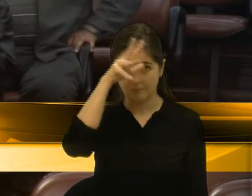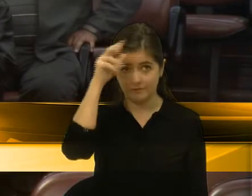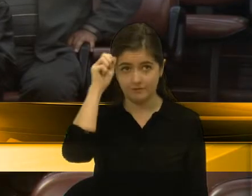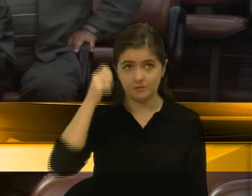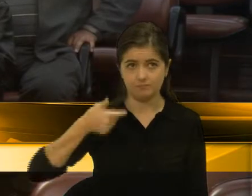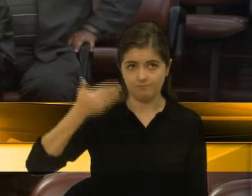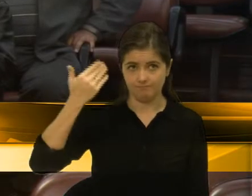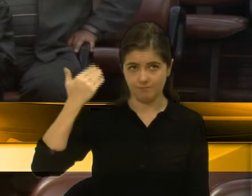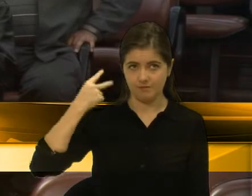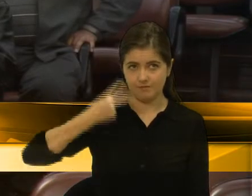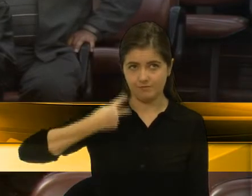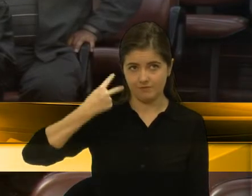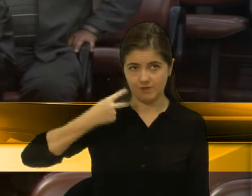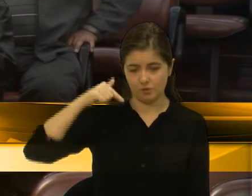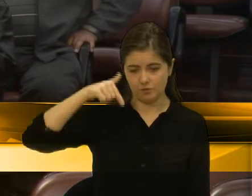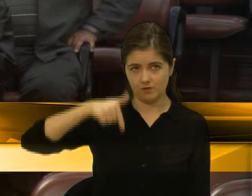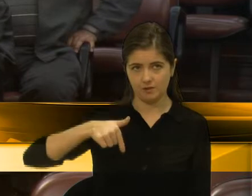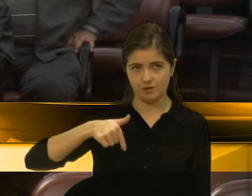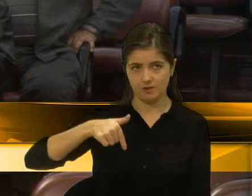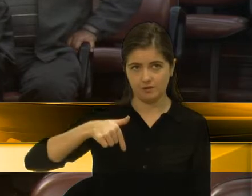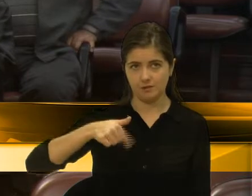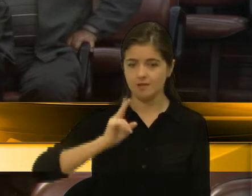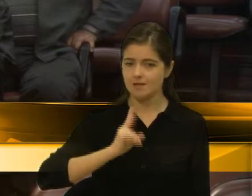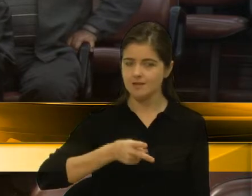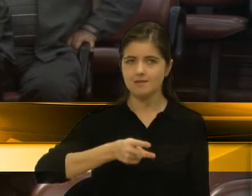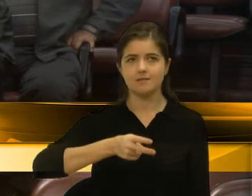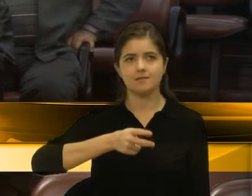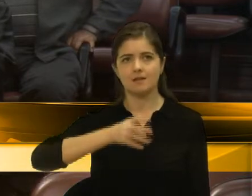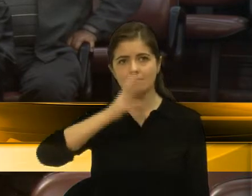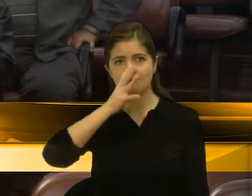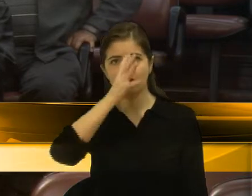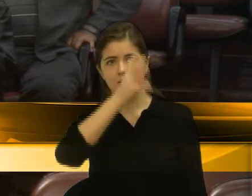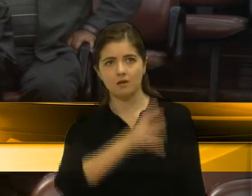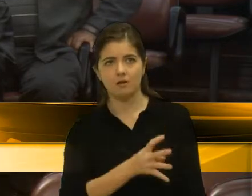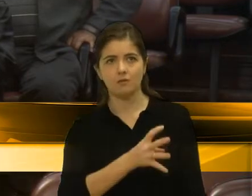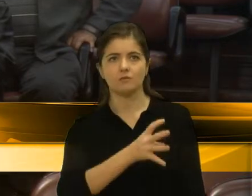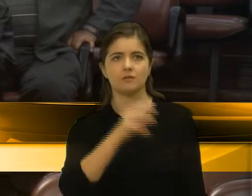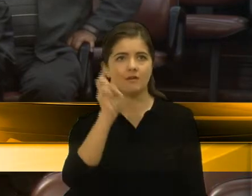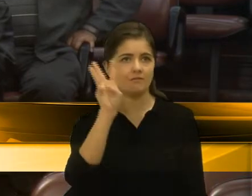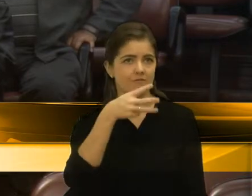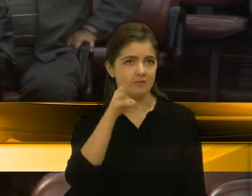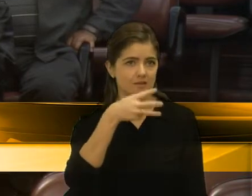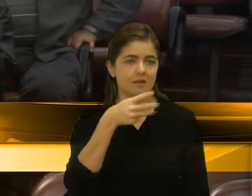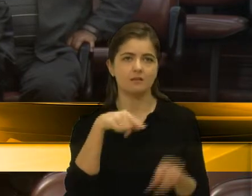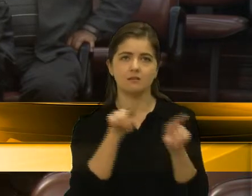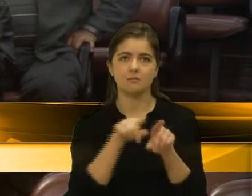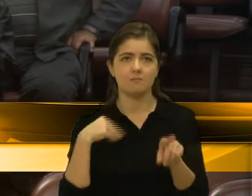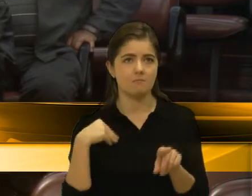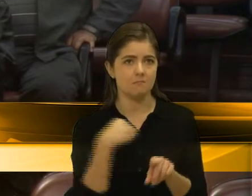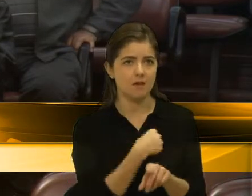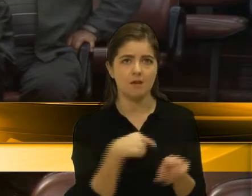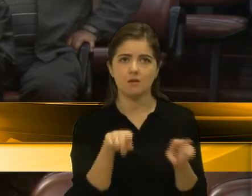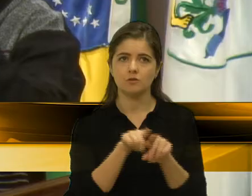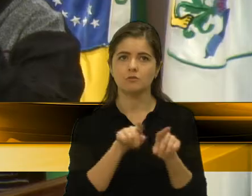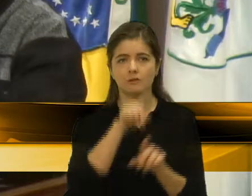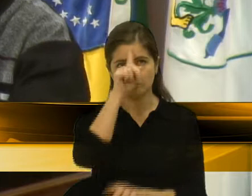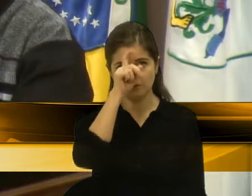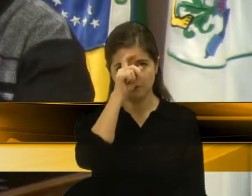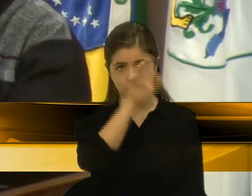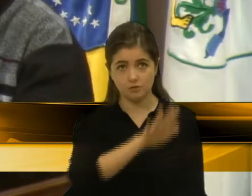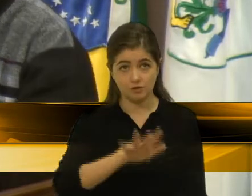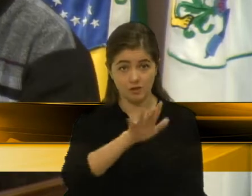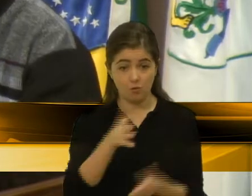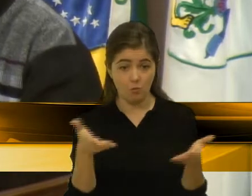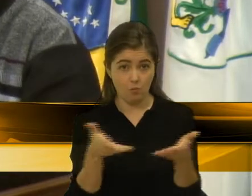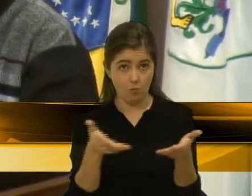vereador, ele atacava a Visate, os médicos e o Hospital Geral, e hoje ele se